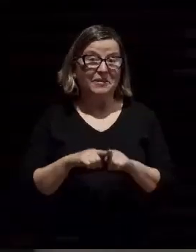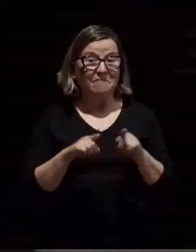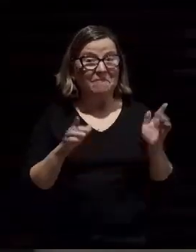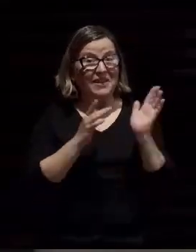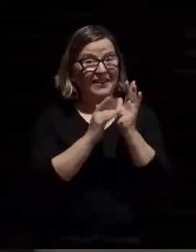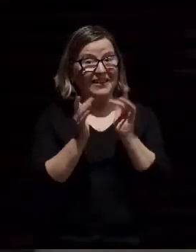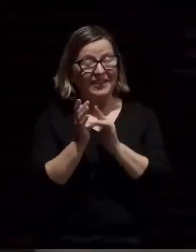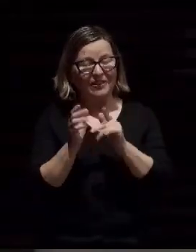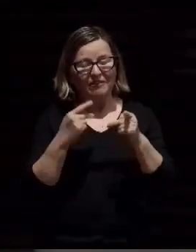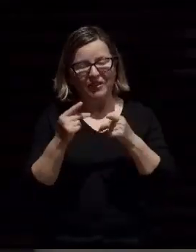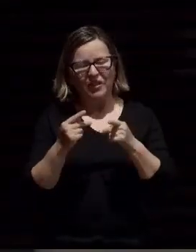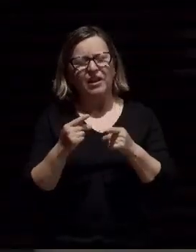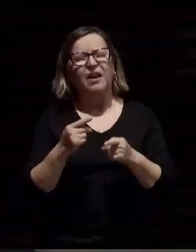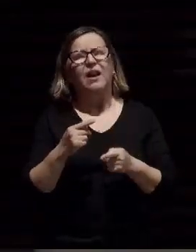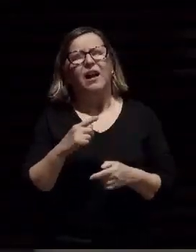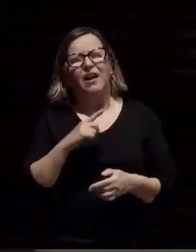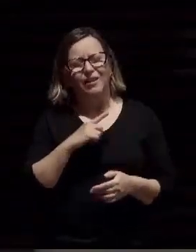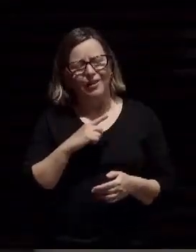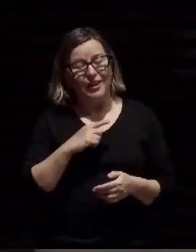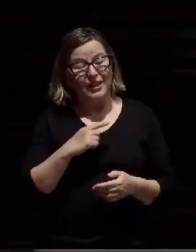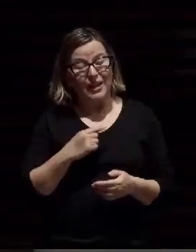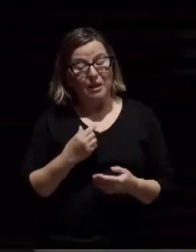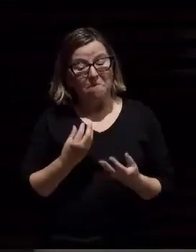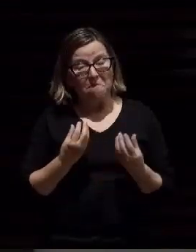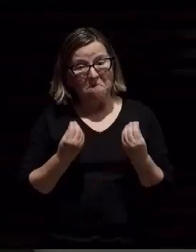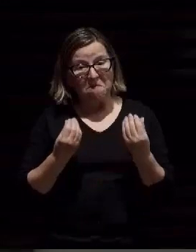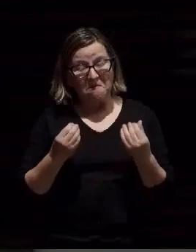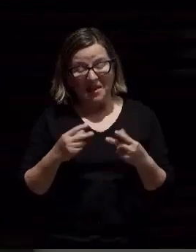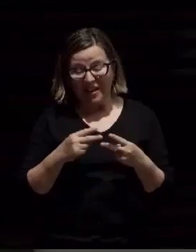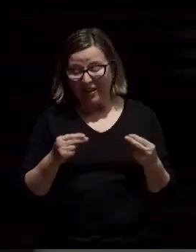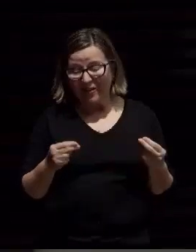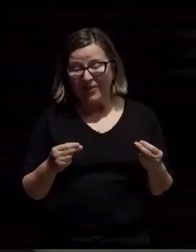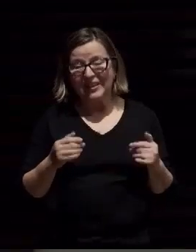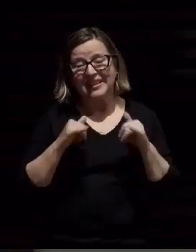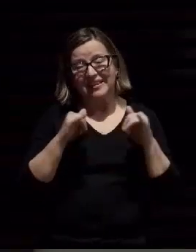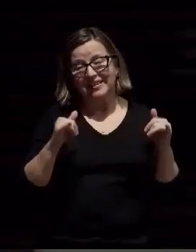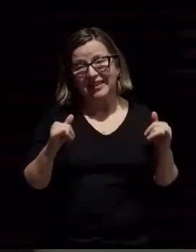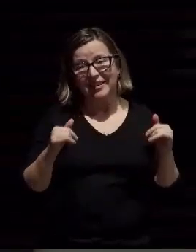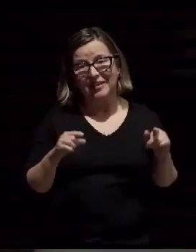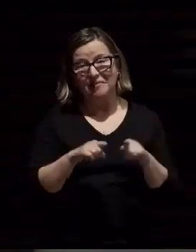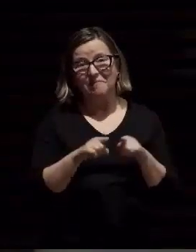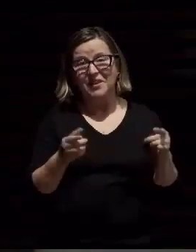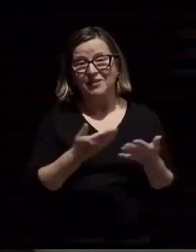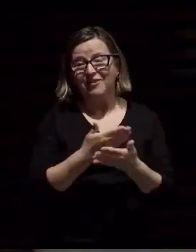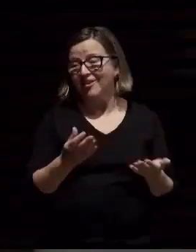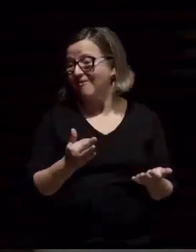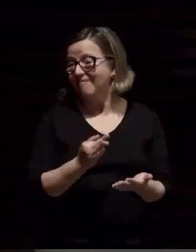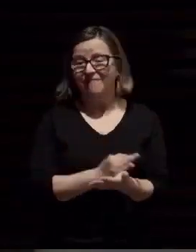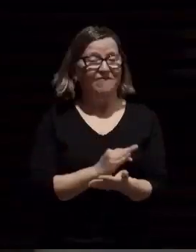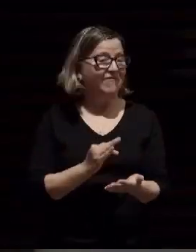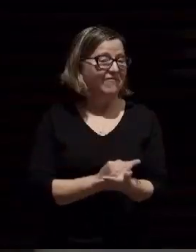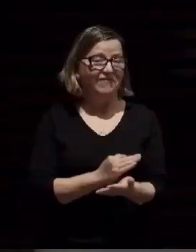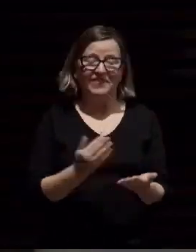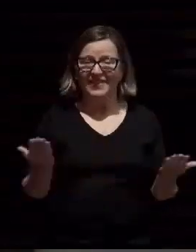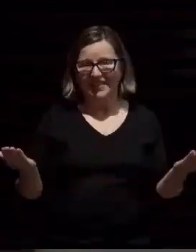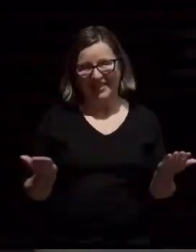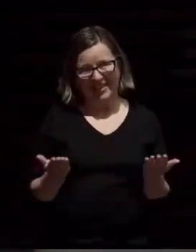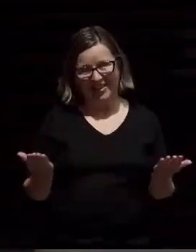ainda para dizer a vocês, mas vocês não vão suportar. Agora,